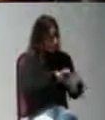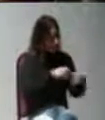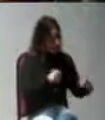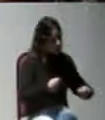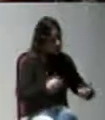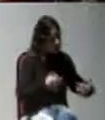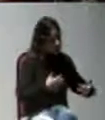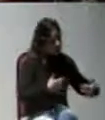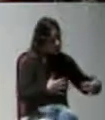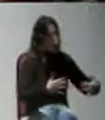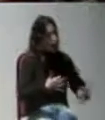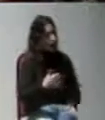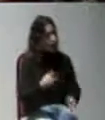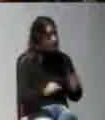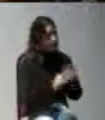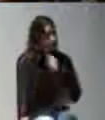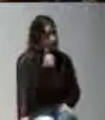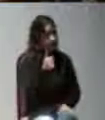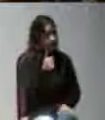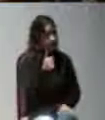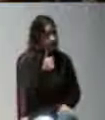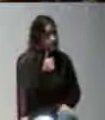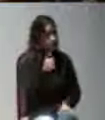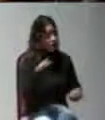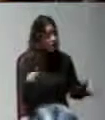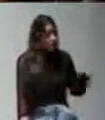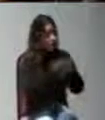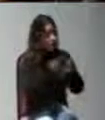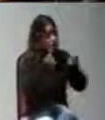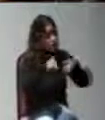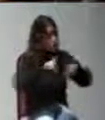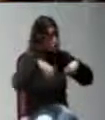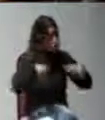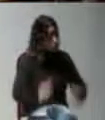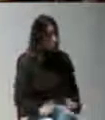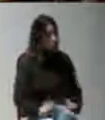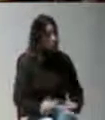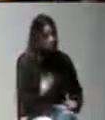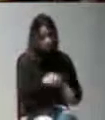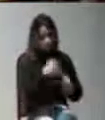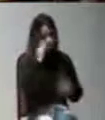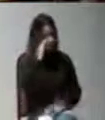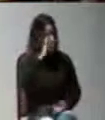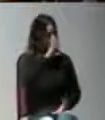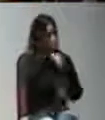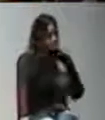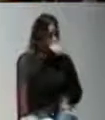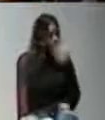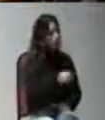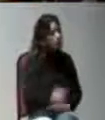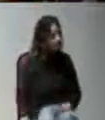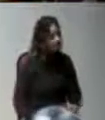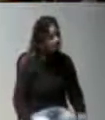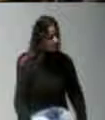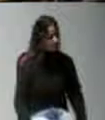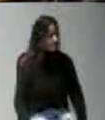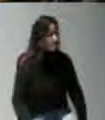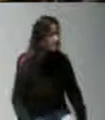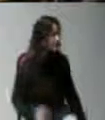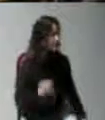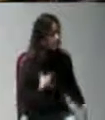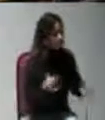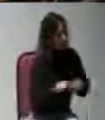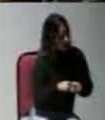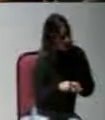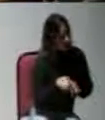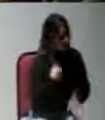primeira vez, a igualdade entre os humanos apareceu como princípio fundador. No obstante, repetidamente